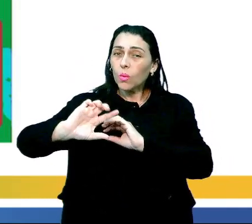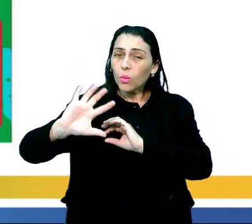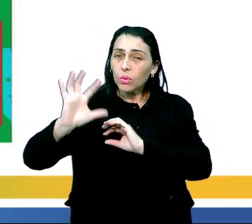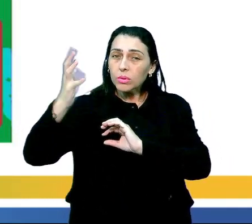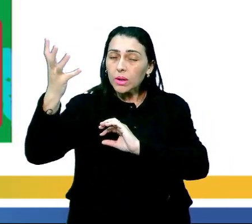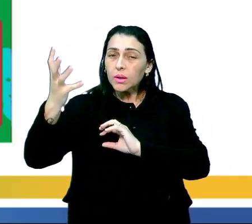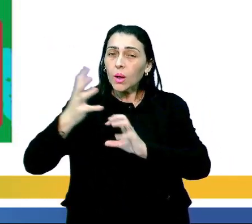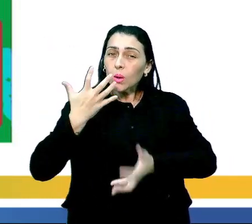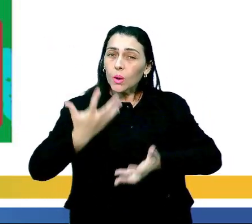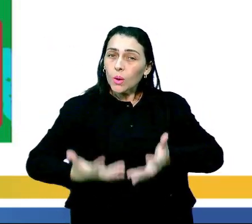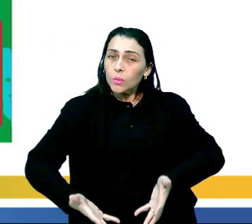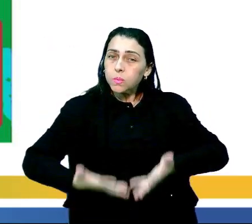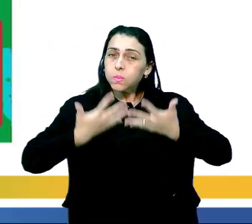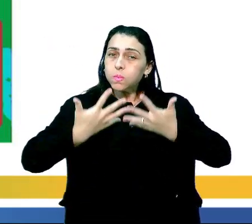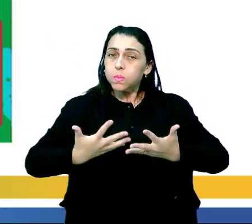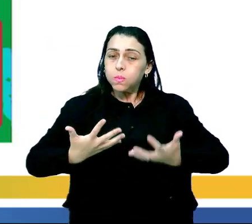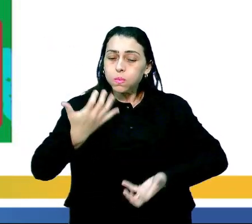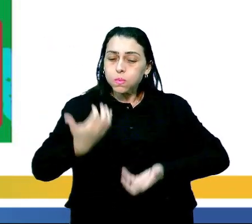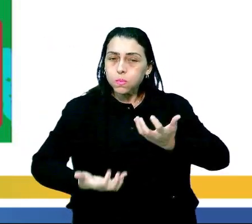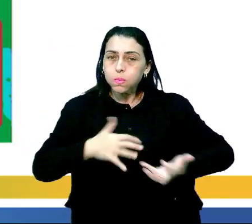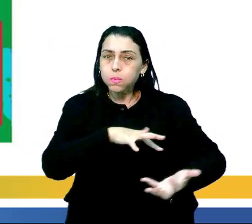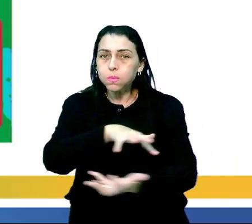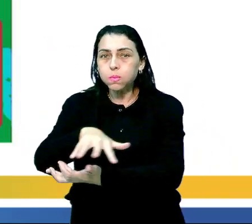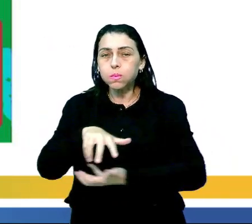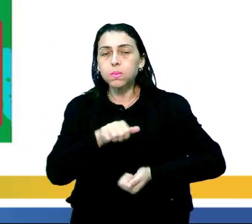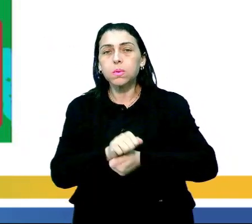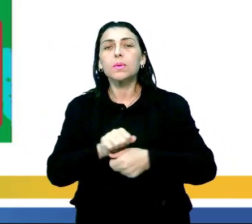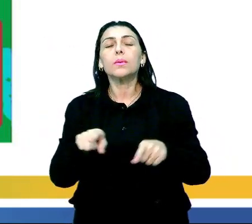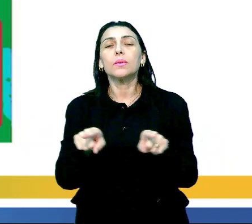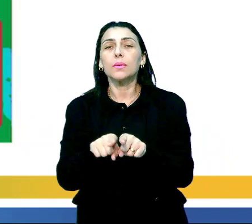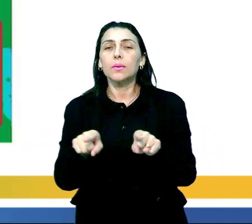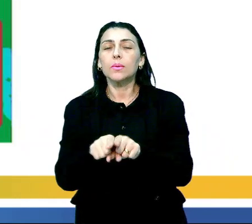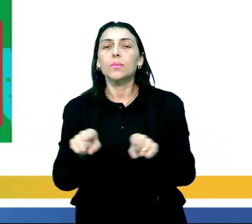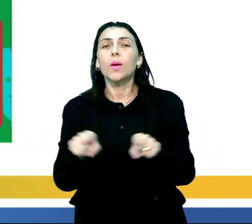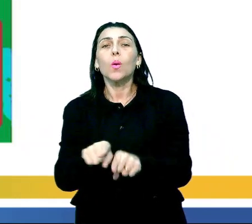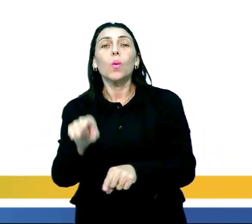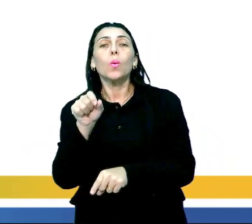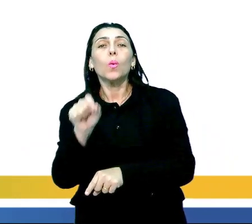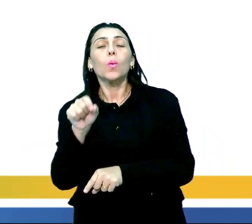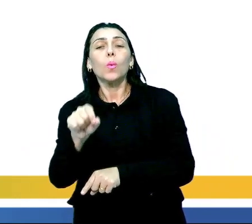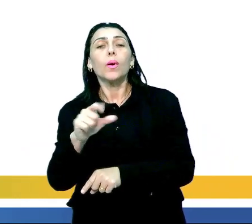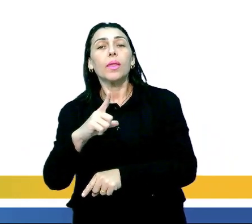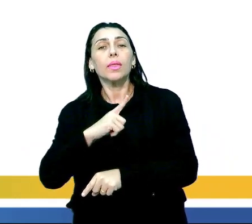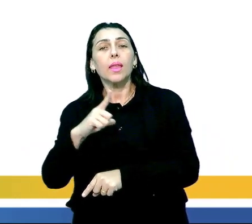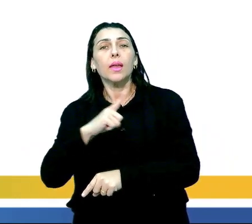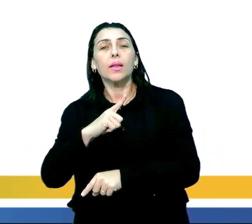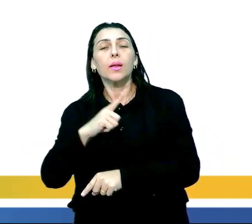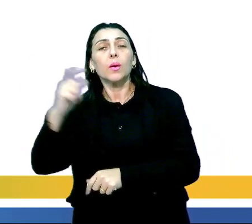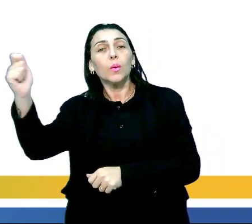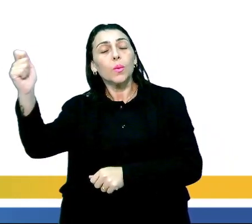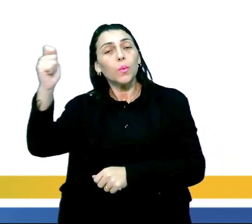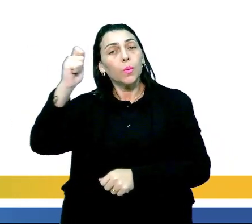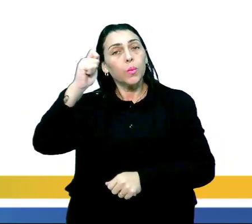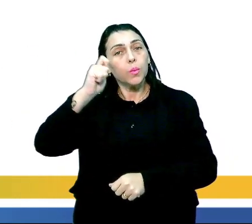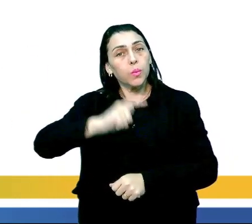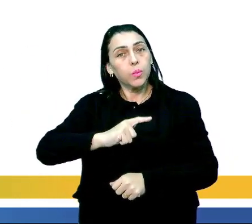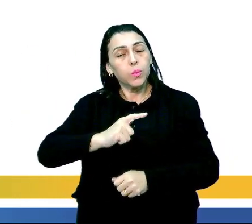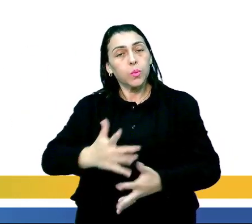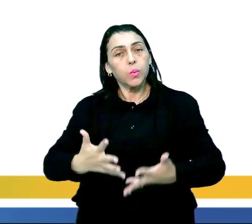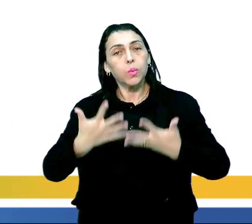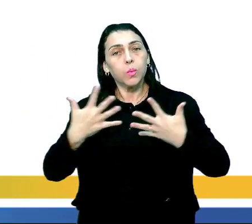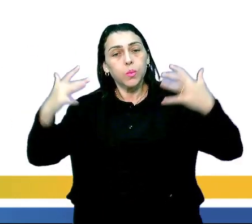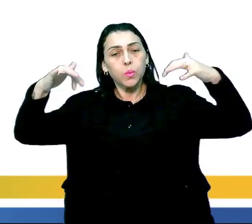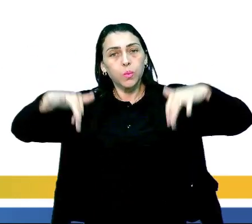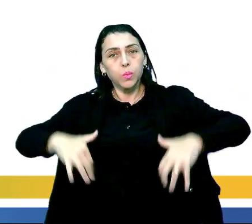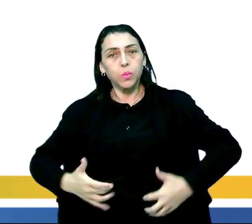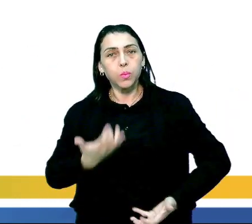da superfície terrestre e, por sua vez, causar aí o que a gente chama, tá, de